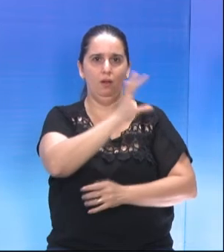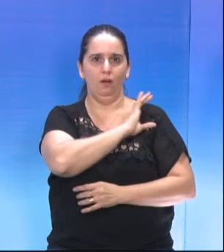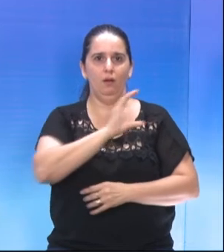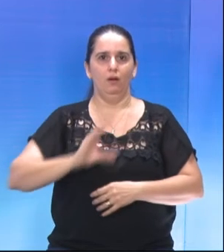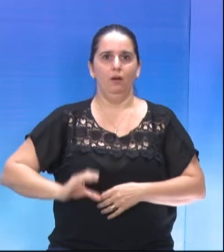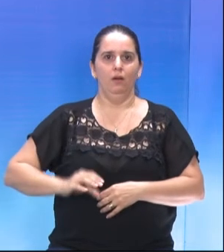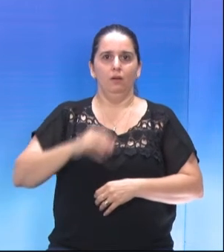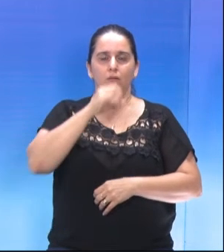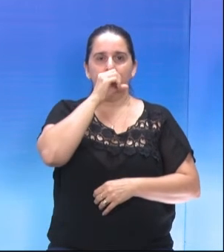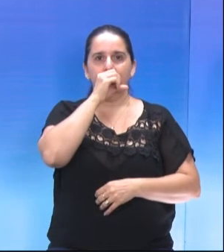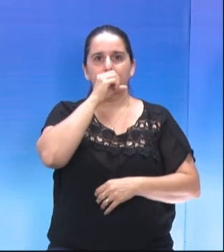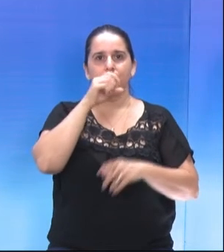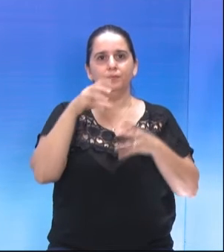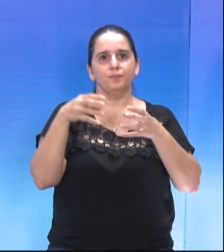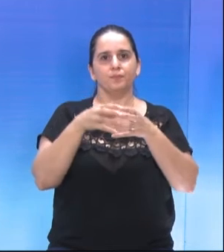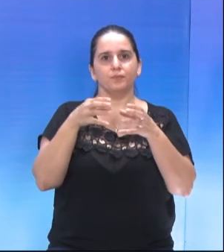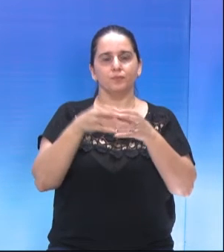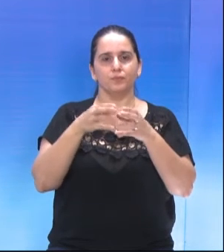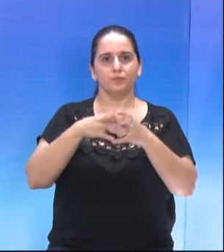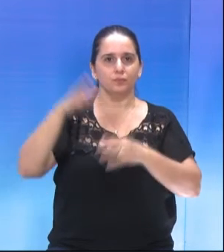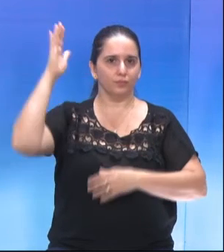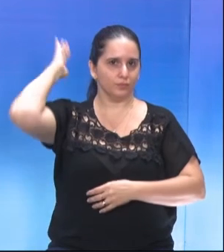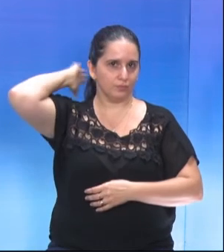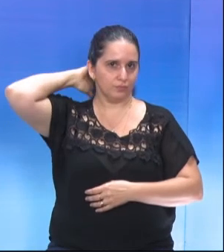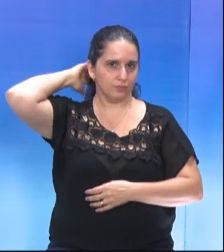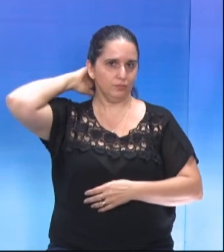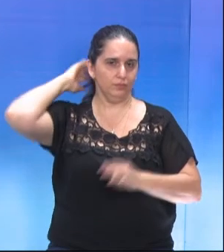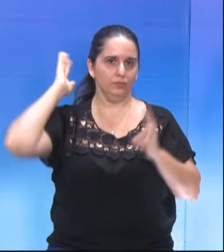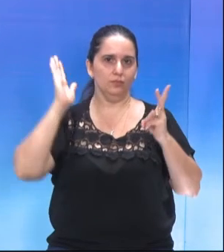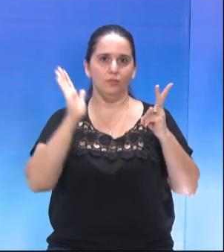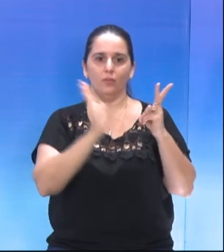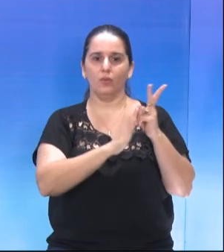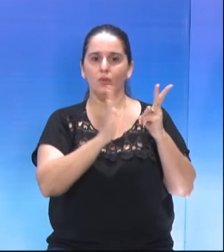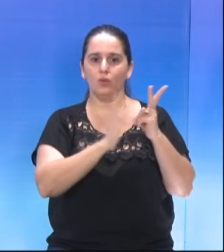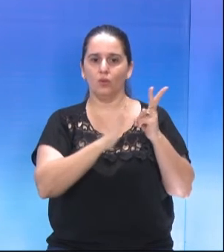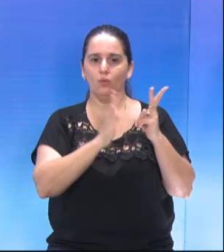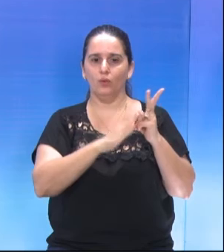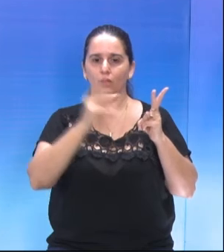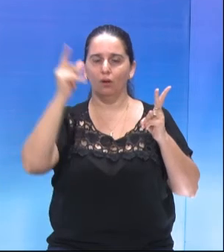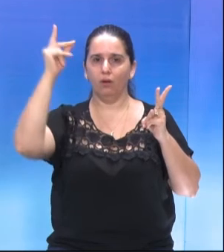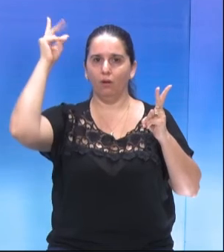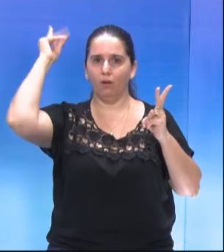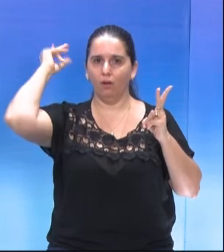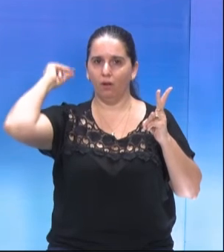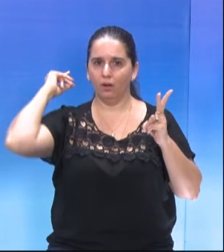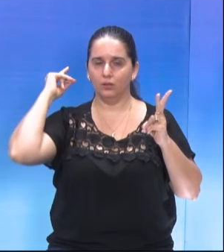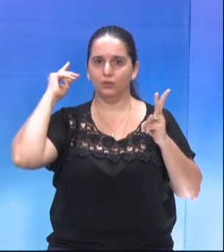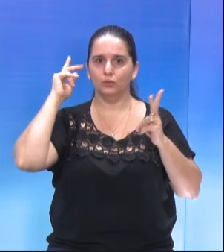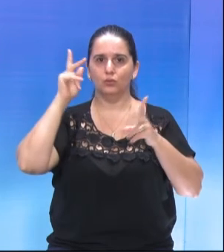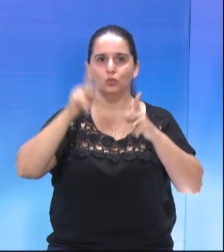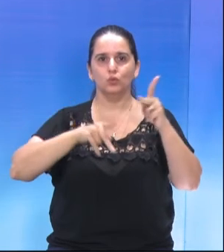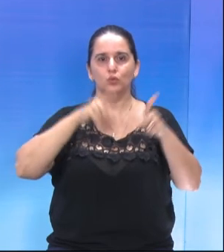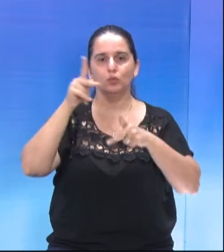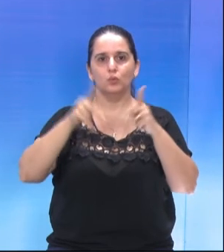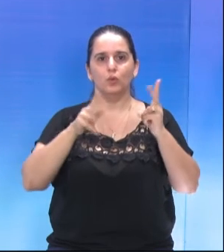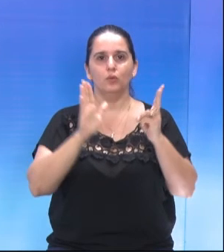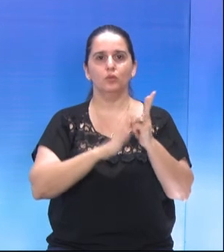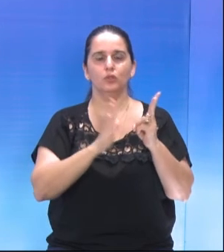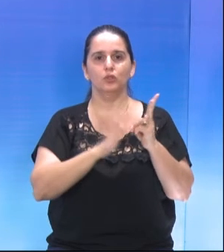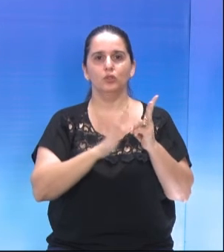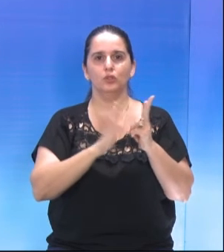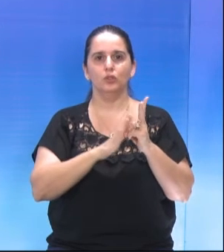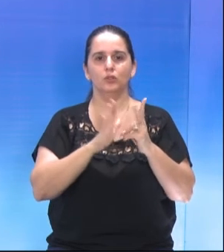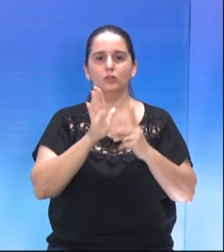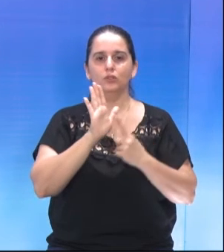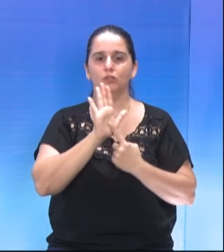povo Marajoara do Pará. Esse povo existiu há muito tempo atrás e era um povo indígena que